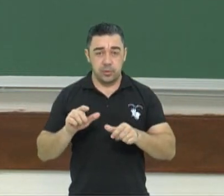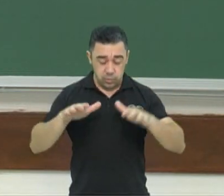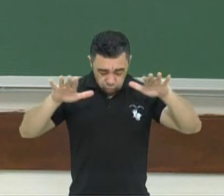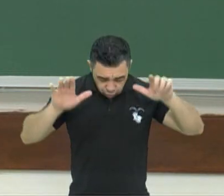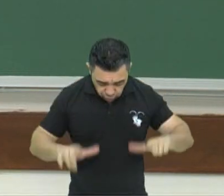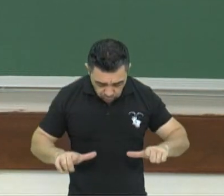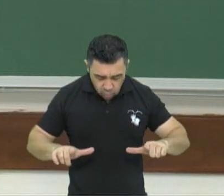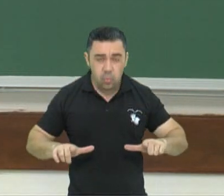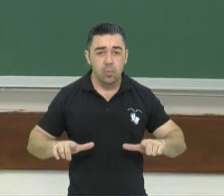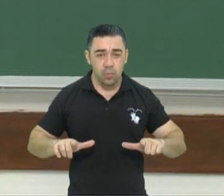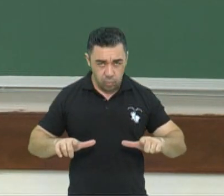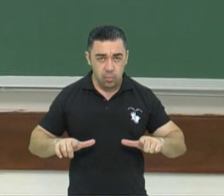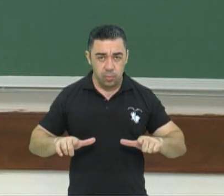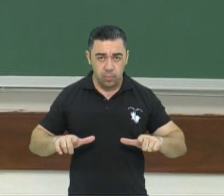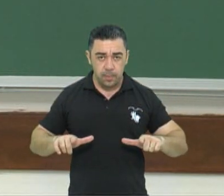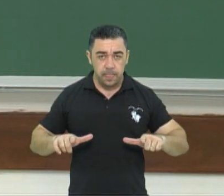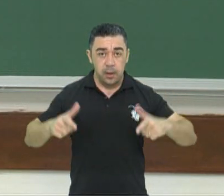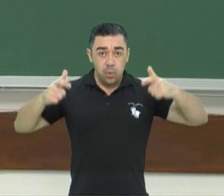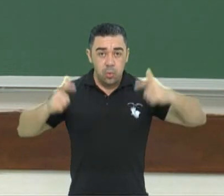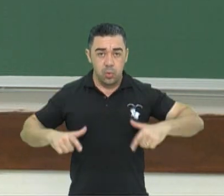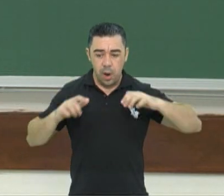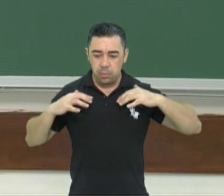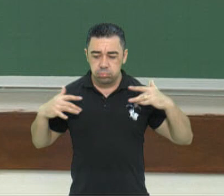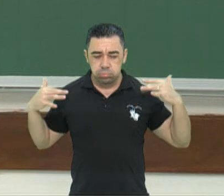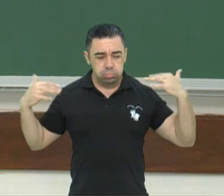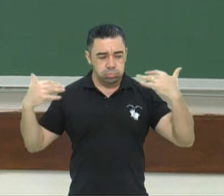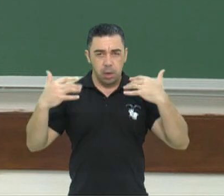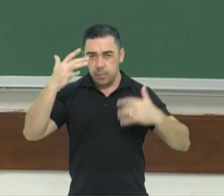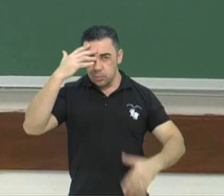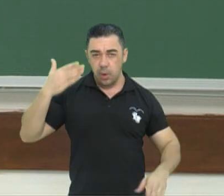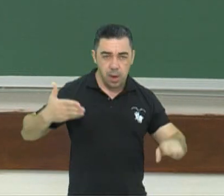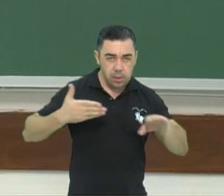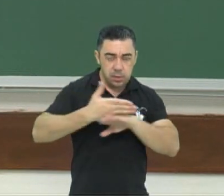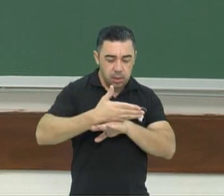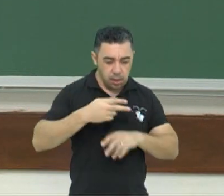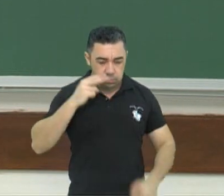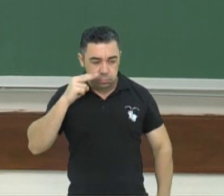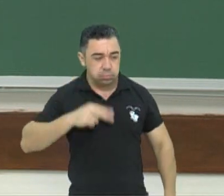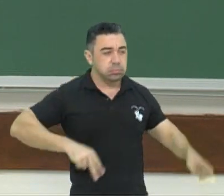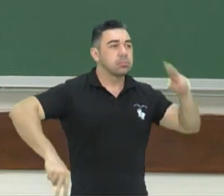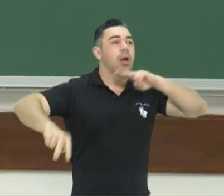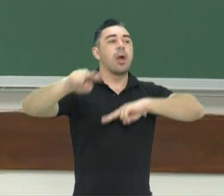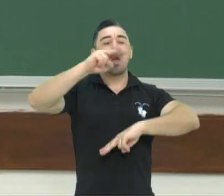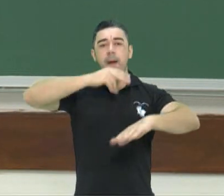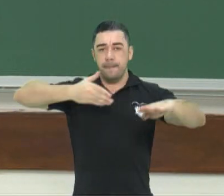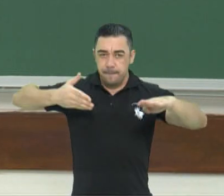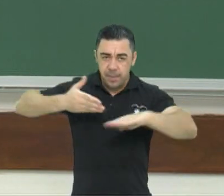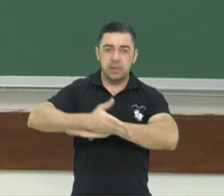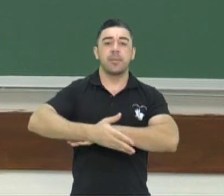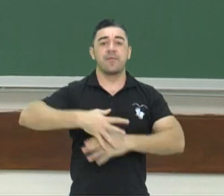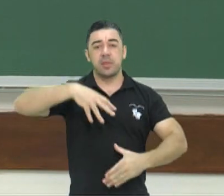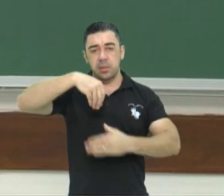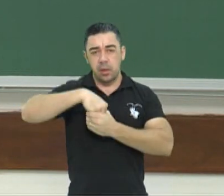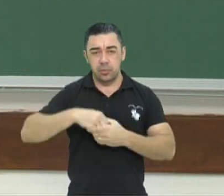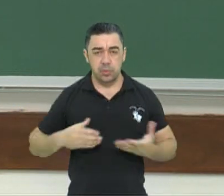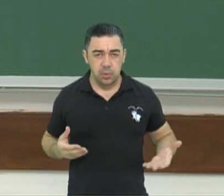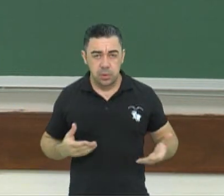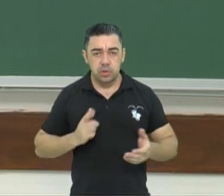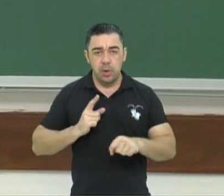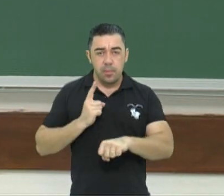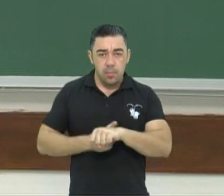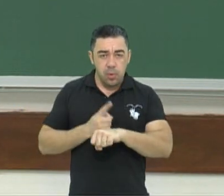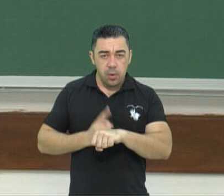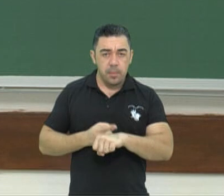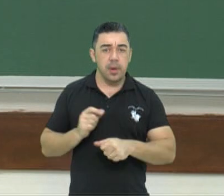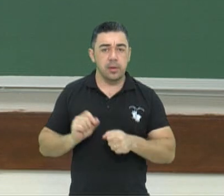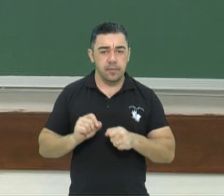chão e fez com que virasse um ambiente. Nesse ambiente, a pessoa podia entrar nessa obra e podia participar diretamente na obra. E, dado o momento, quando ele faz